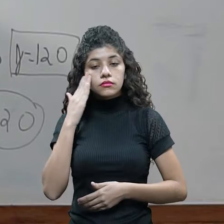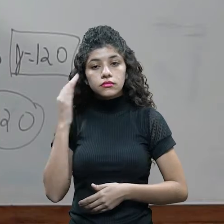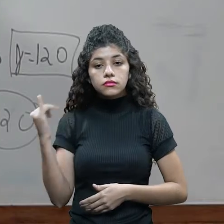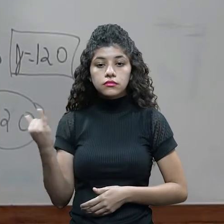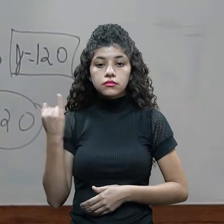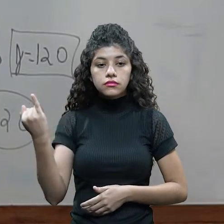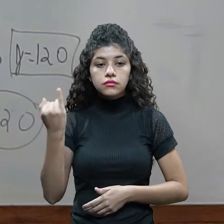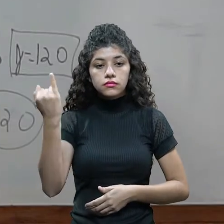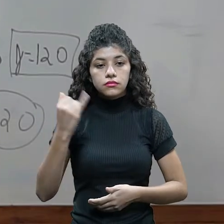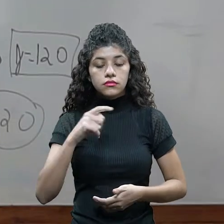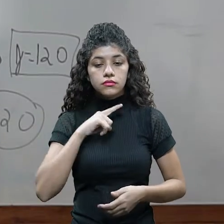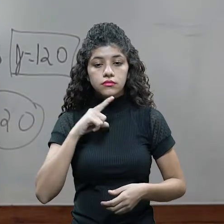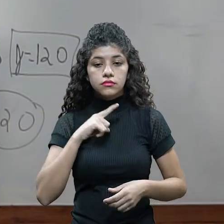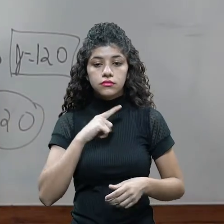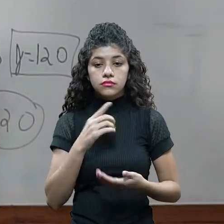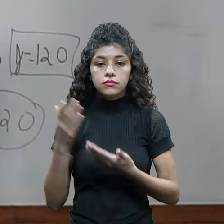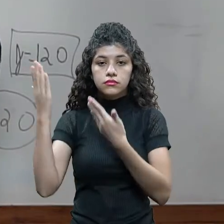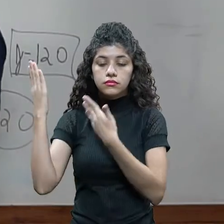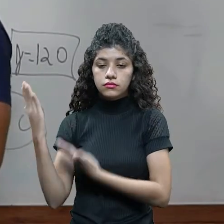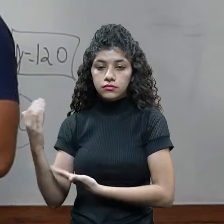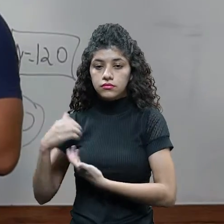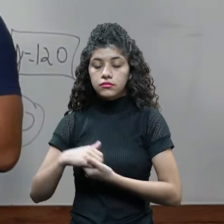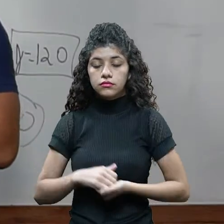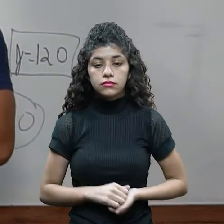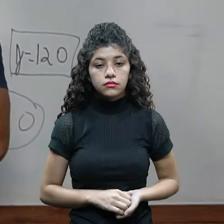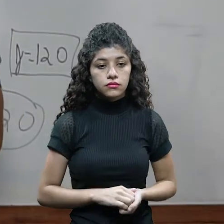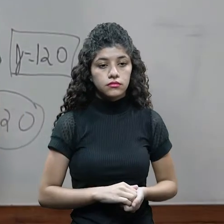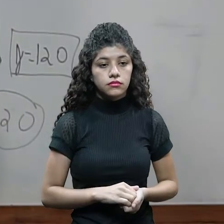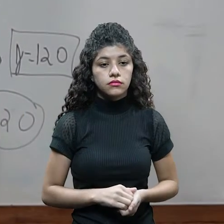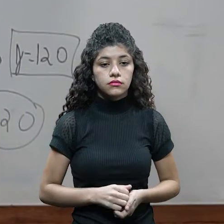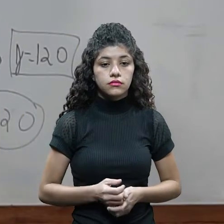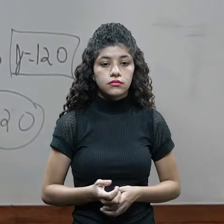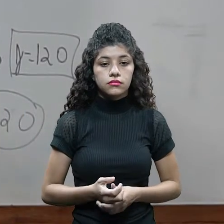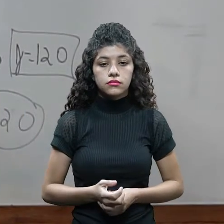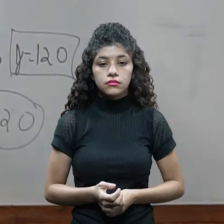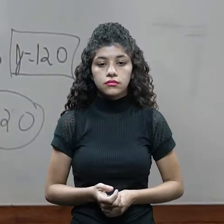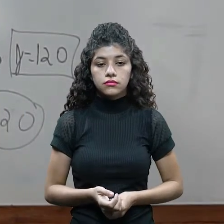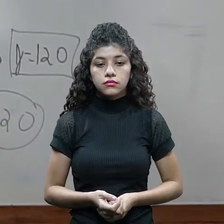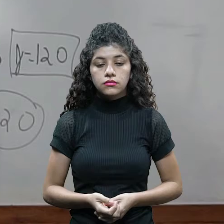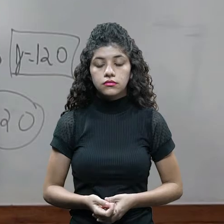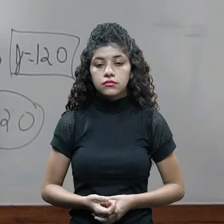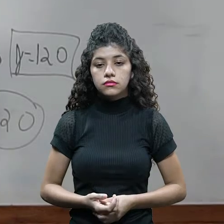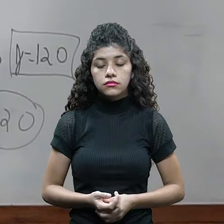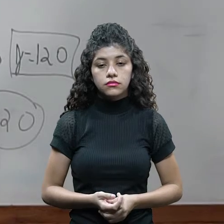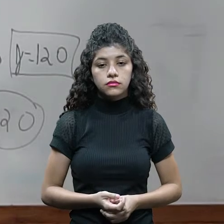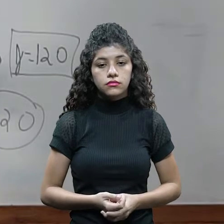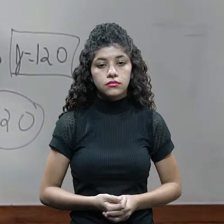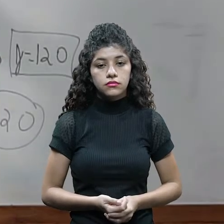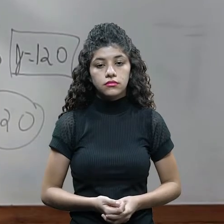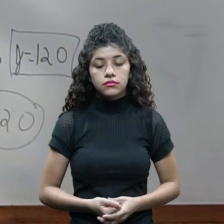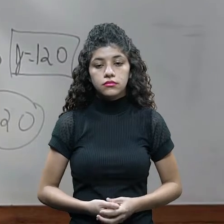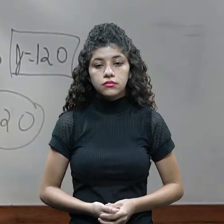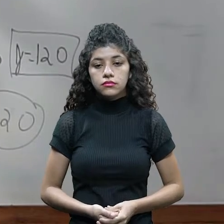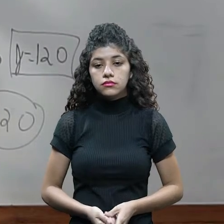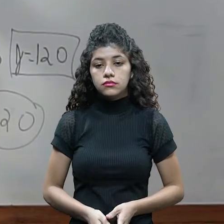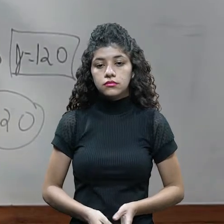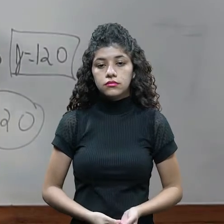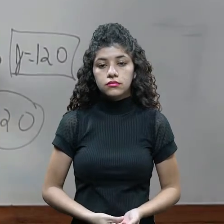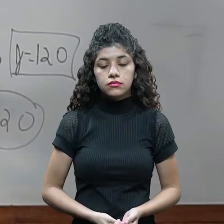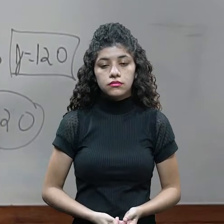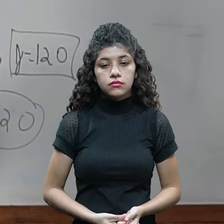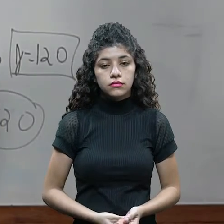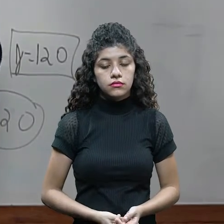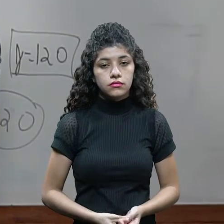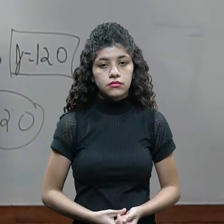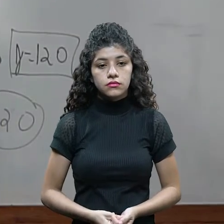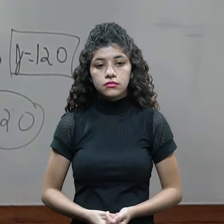nossa teoria. Eu trouxe algumas questões de medidas, de porcentagem, de